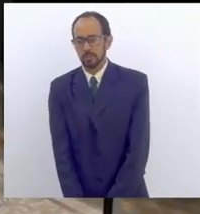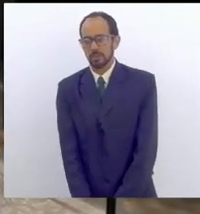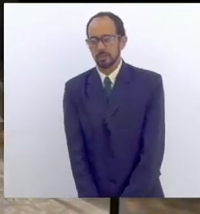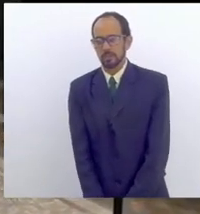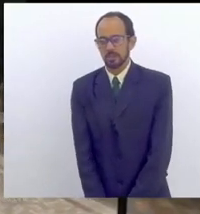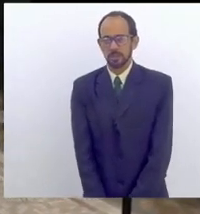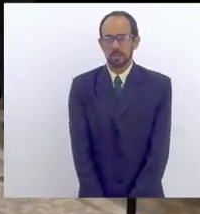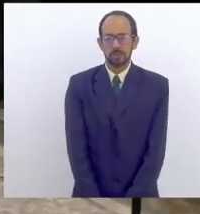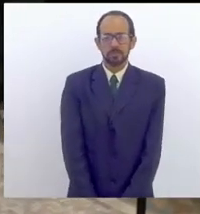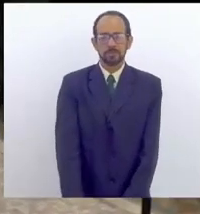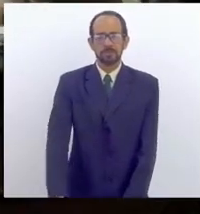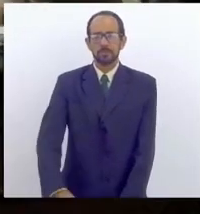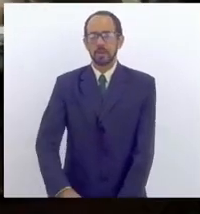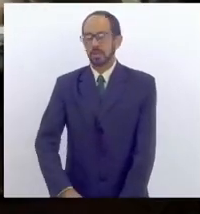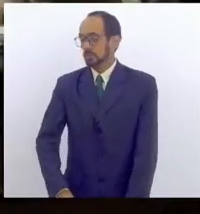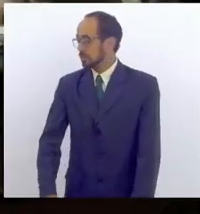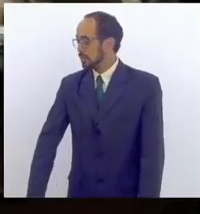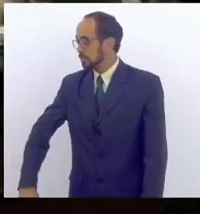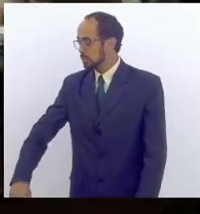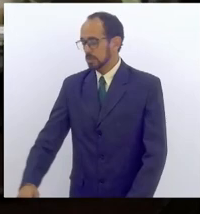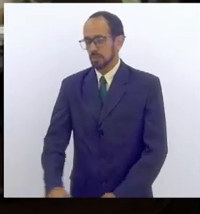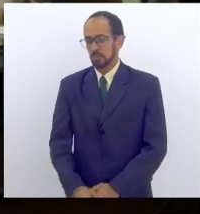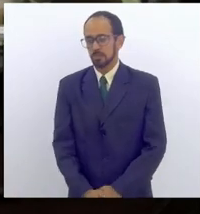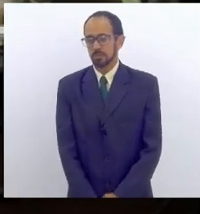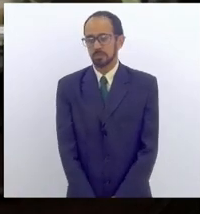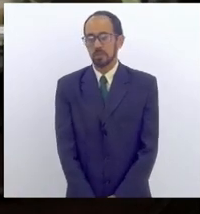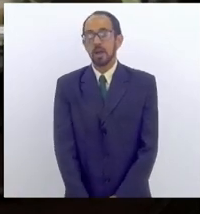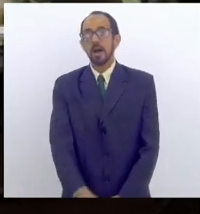Deputado Daniel Librelon, primeiro é a deputada Dani